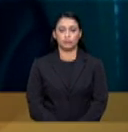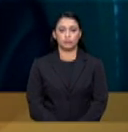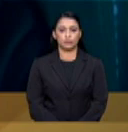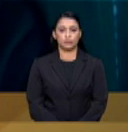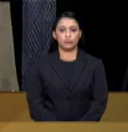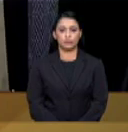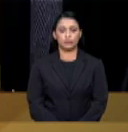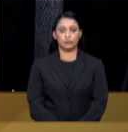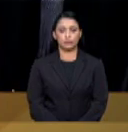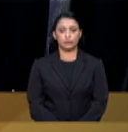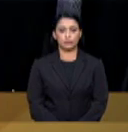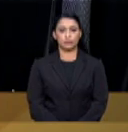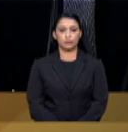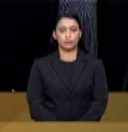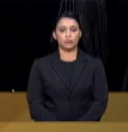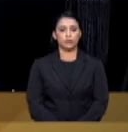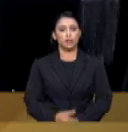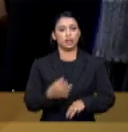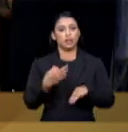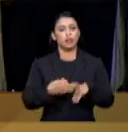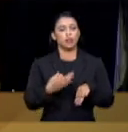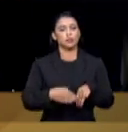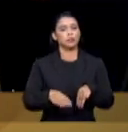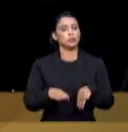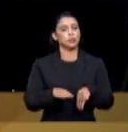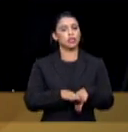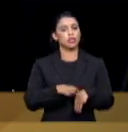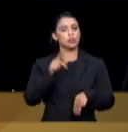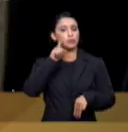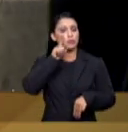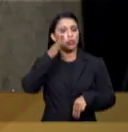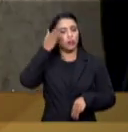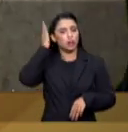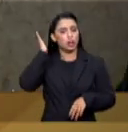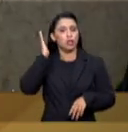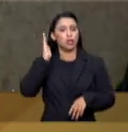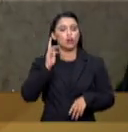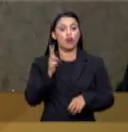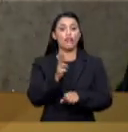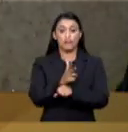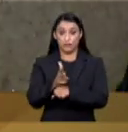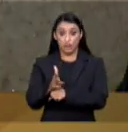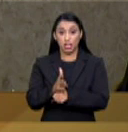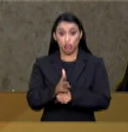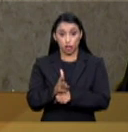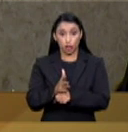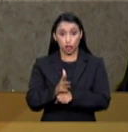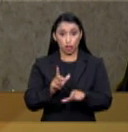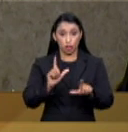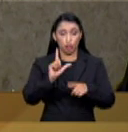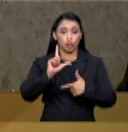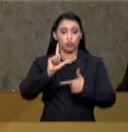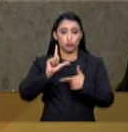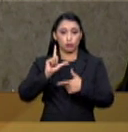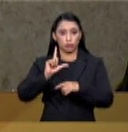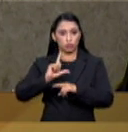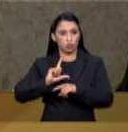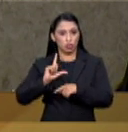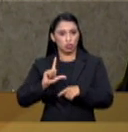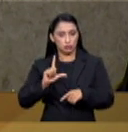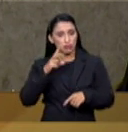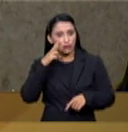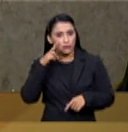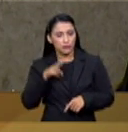Não, aqui não. Ministro Marco Aurélio, os colegas em vídeo estão ouvindo Vossa Excelência bem, mas aqui no plenário